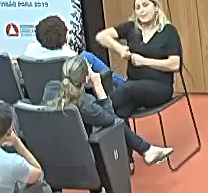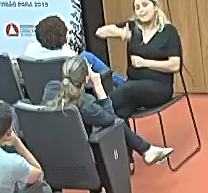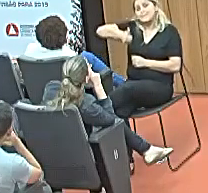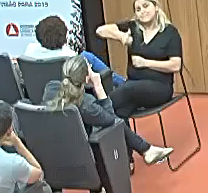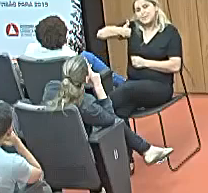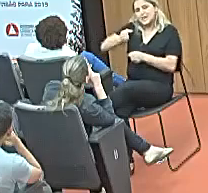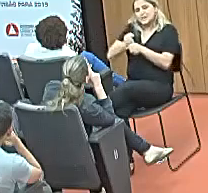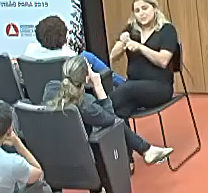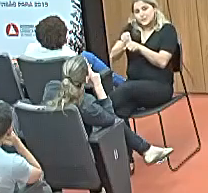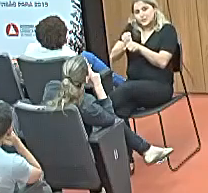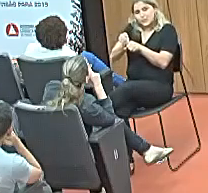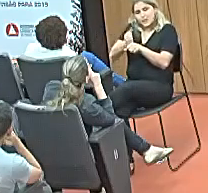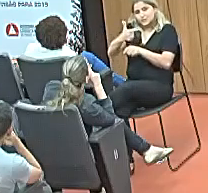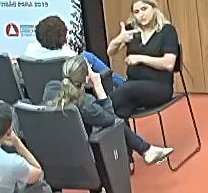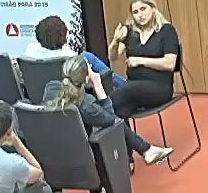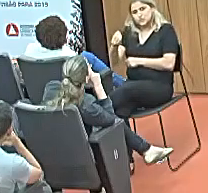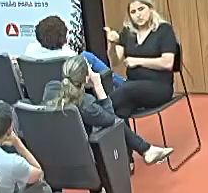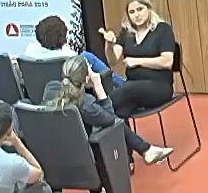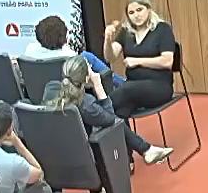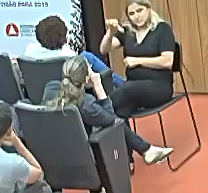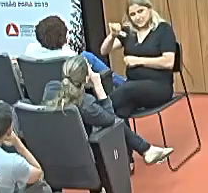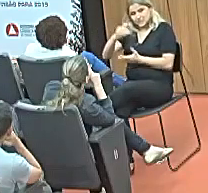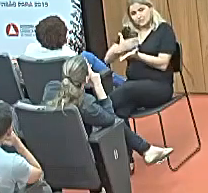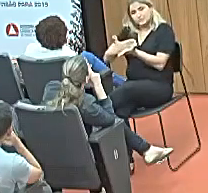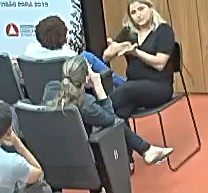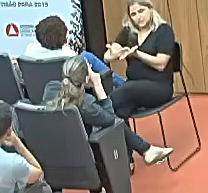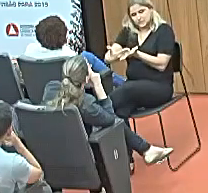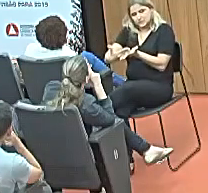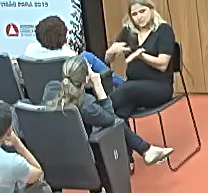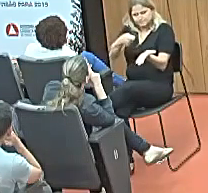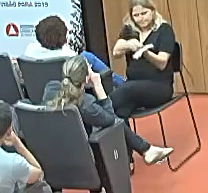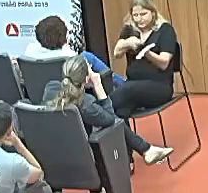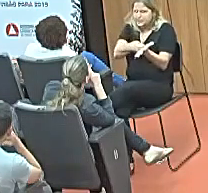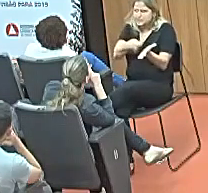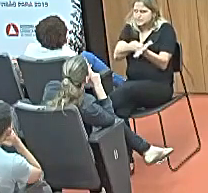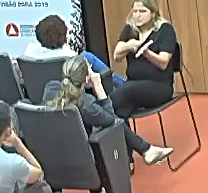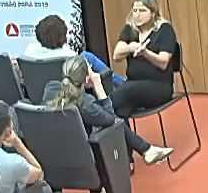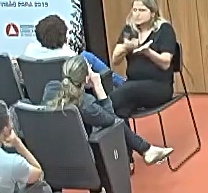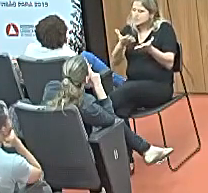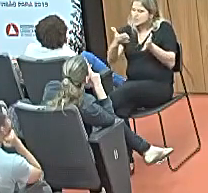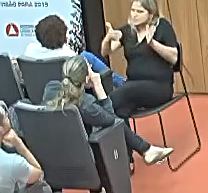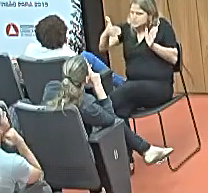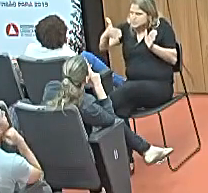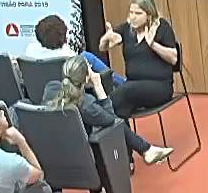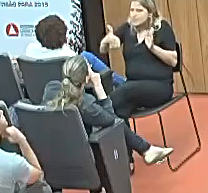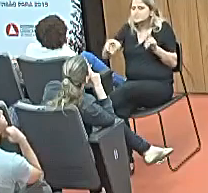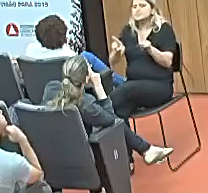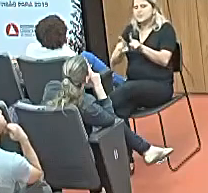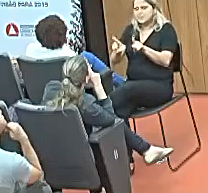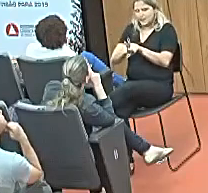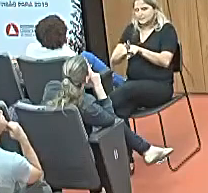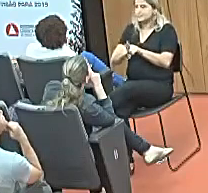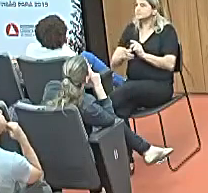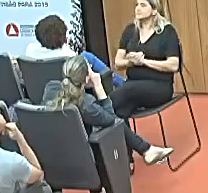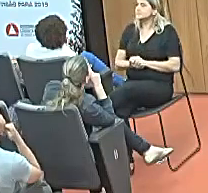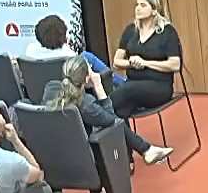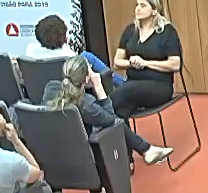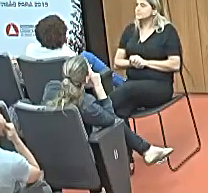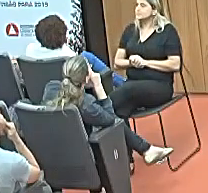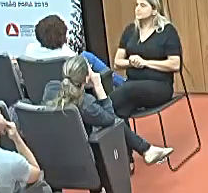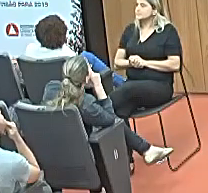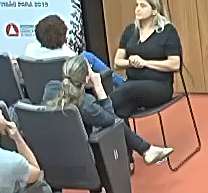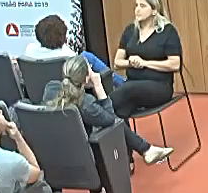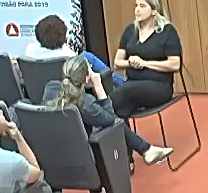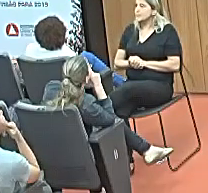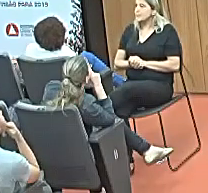de 2016 9 nós somos aqui bem exigentes colocamos até o prazo né inclui